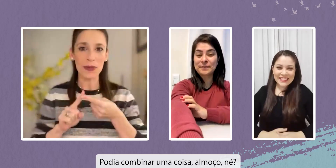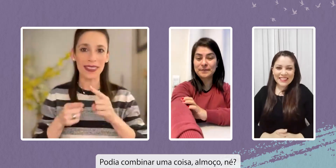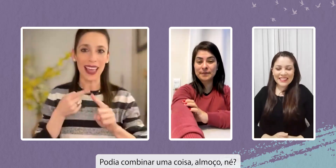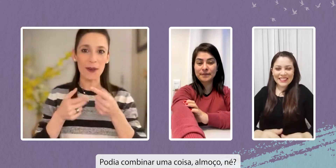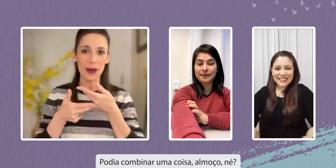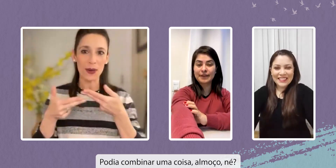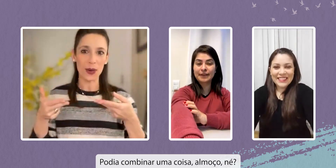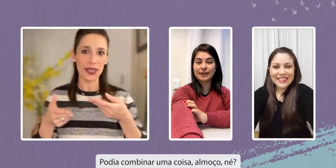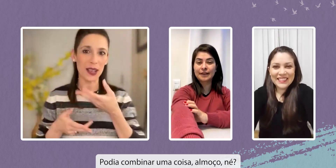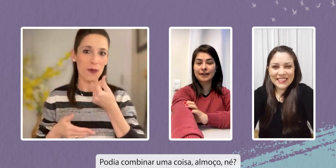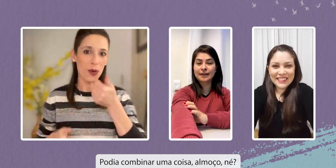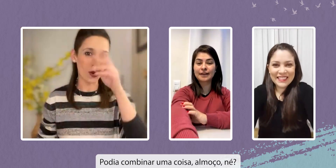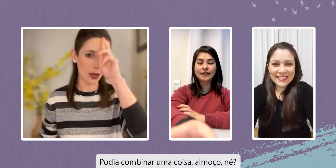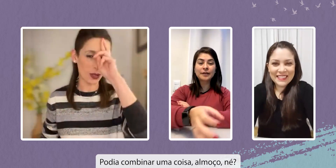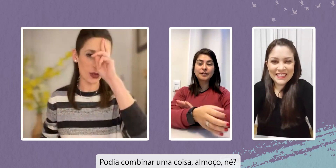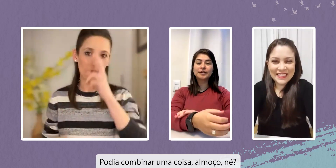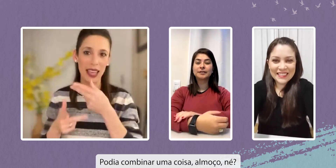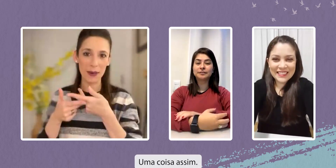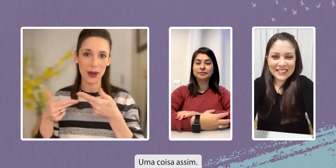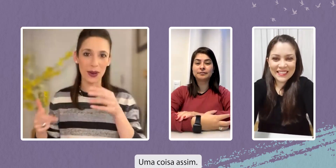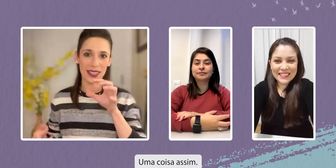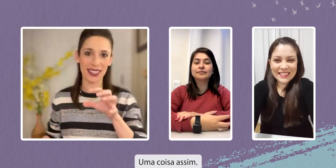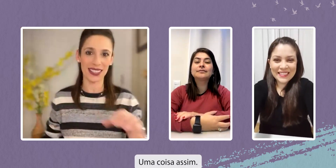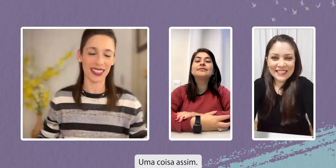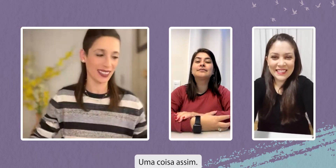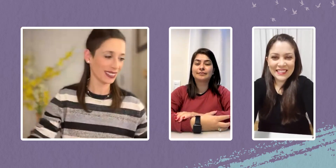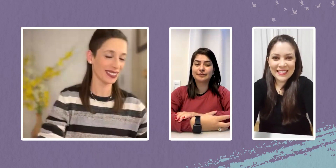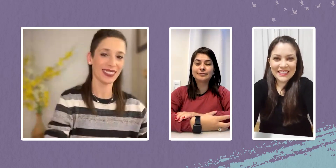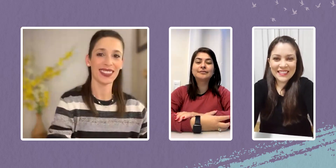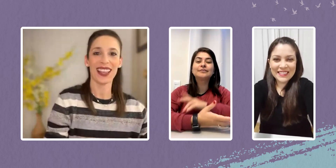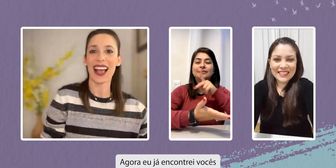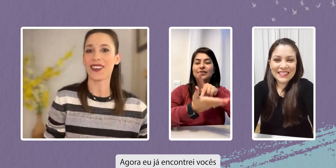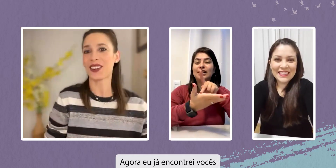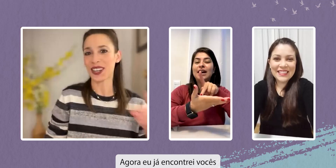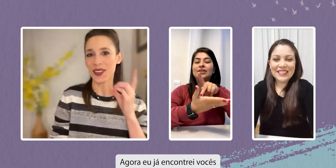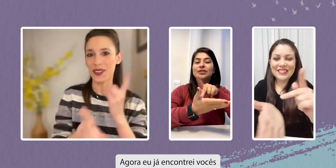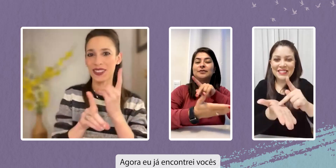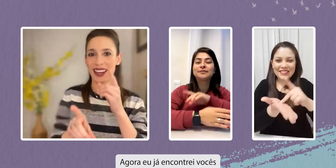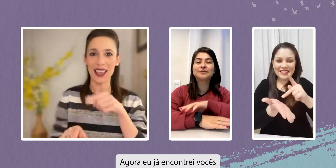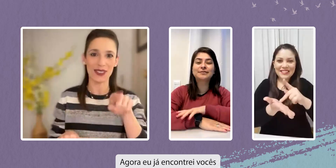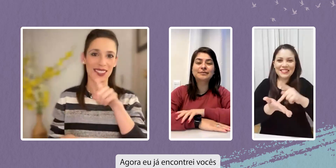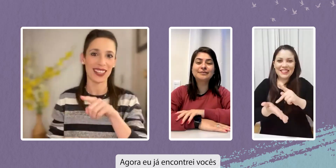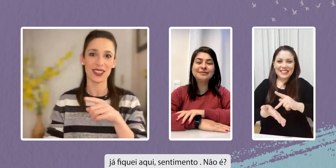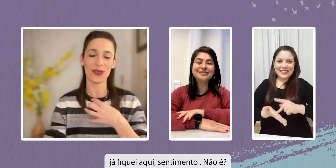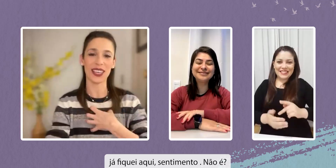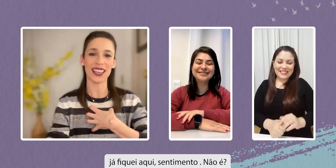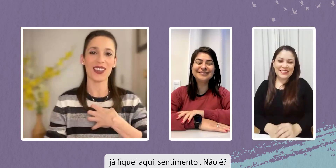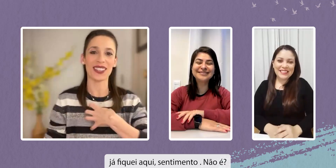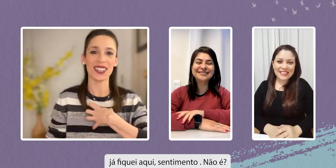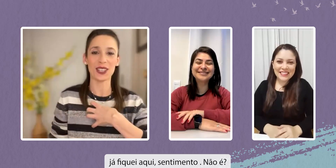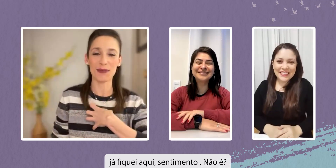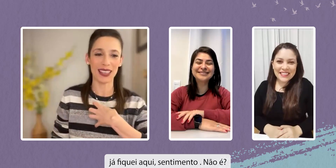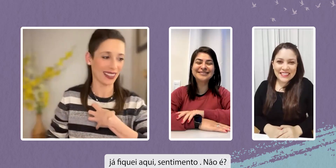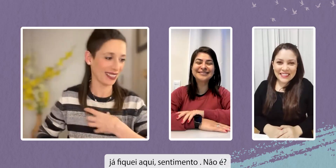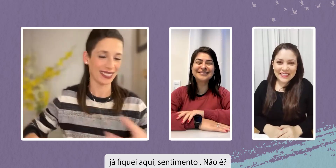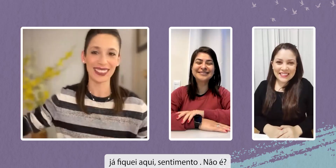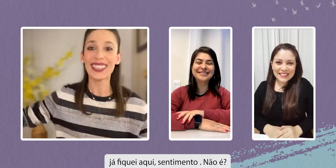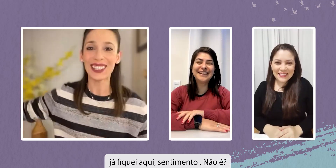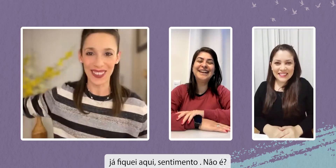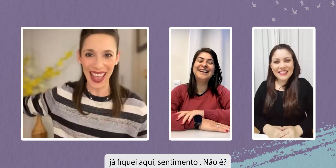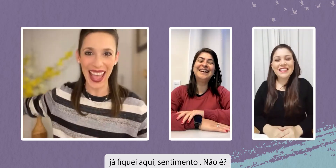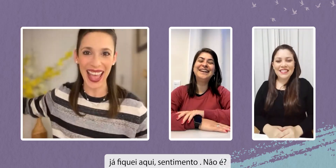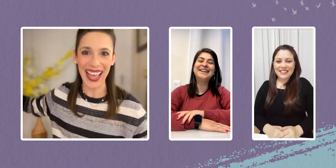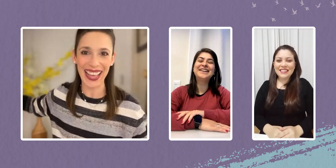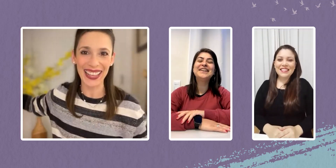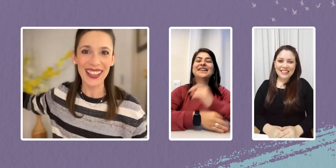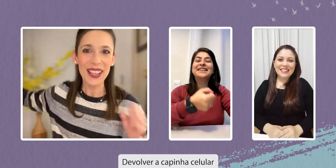Podia combinar uma coisa, almoço, né? Uma coisa assim. Agora eu Verdade. já encontrei você, já fiquei aqui, ó, sentimento.